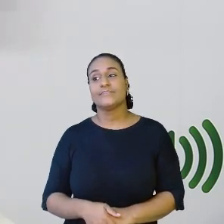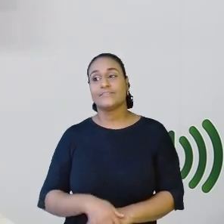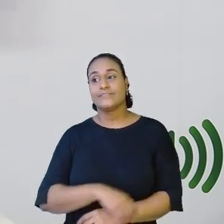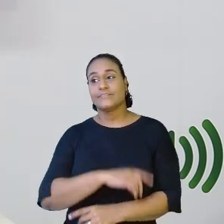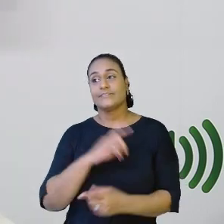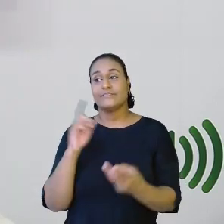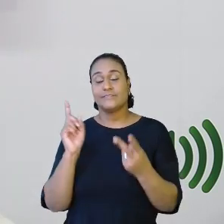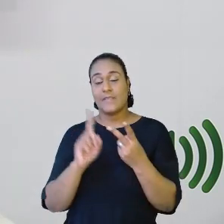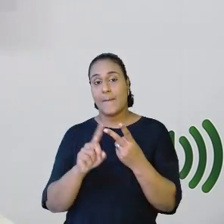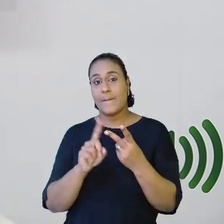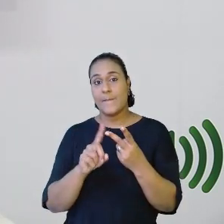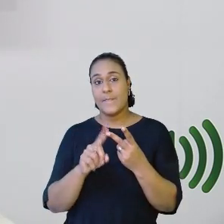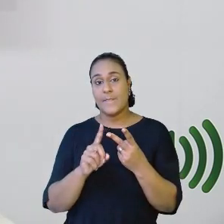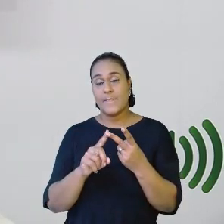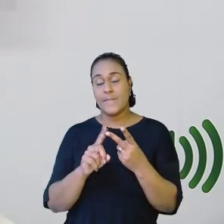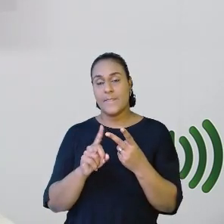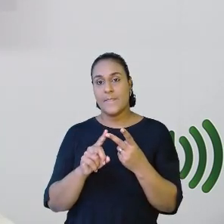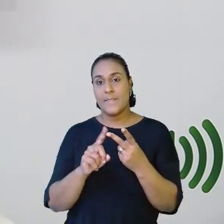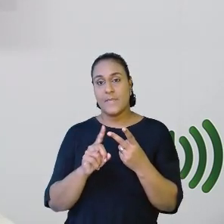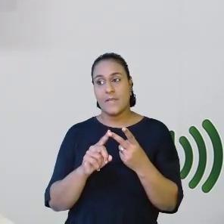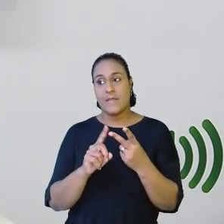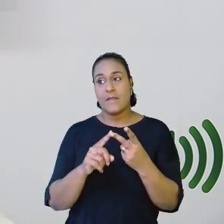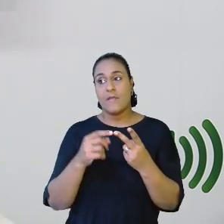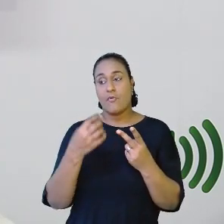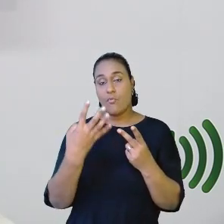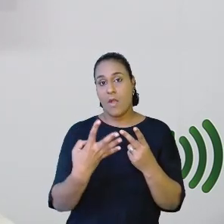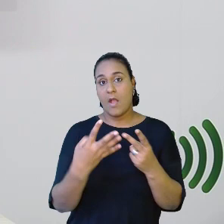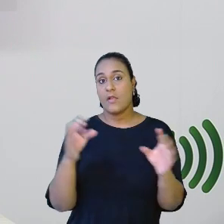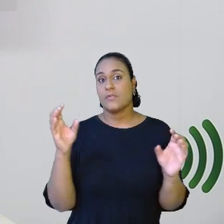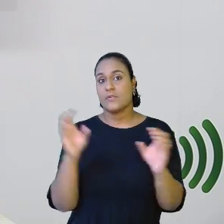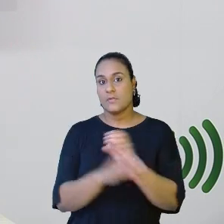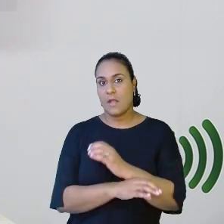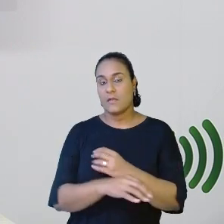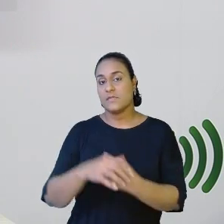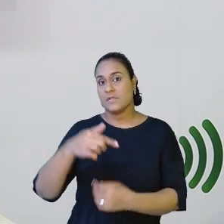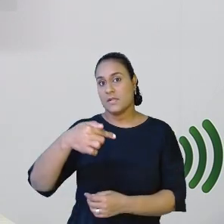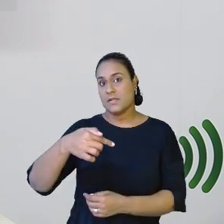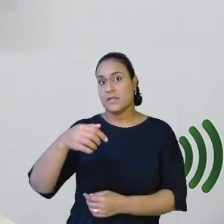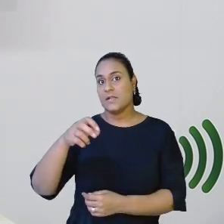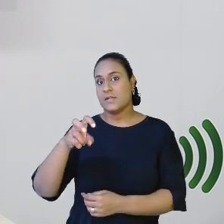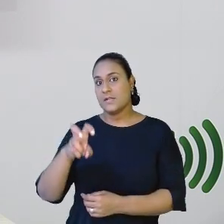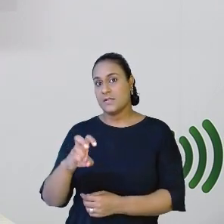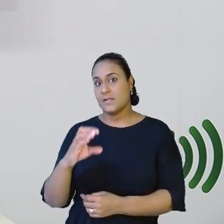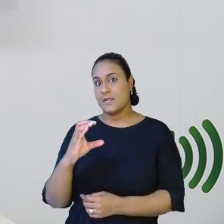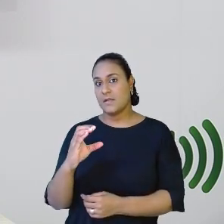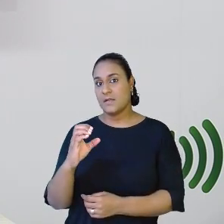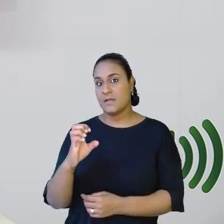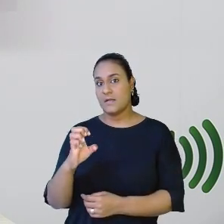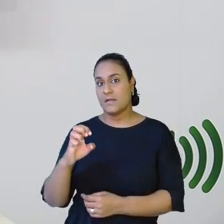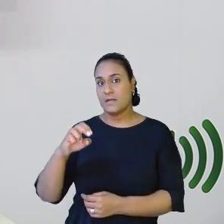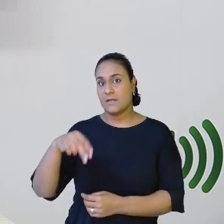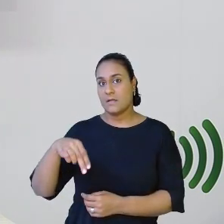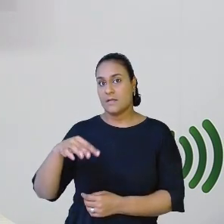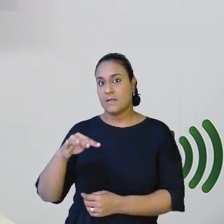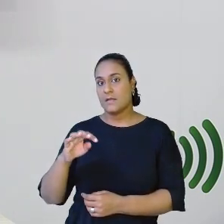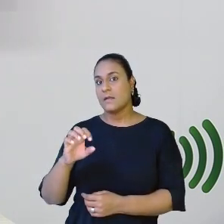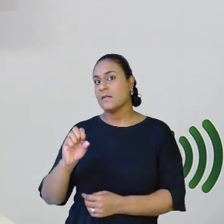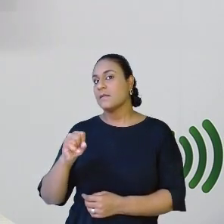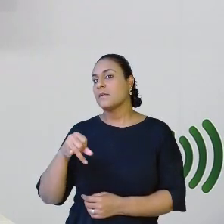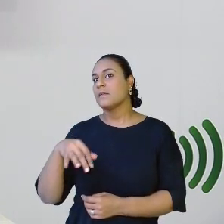Olha só, 4 inteiros e 75 centésimos. O 5 está